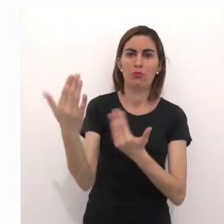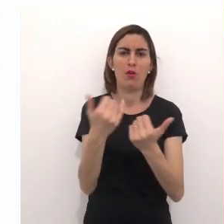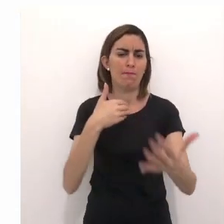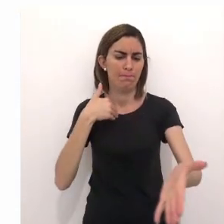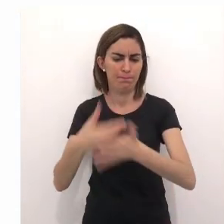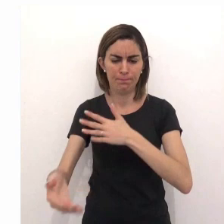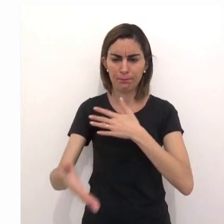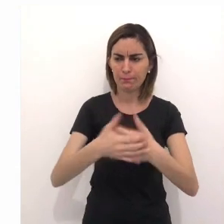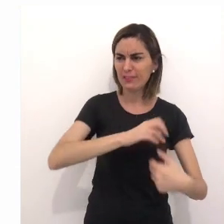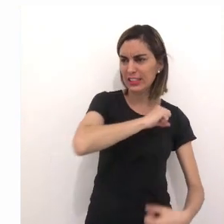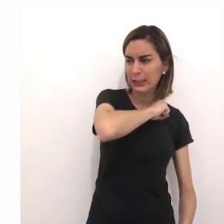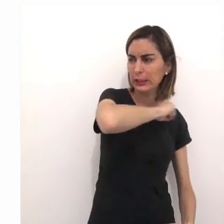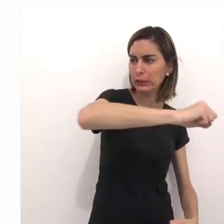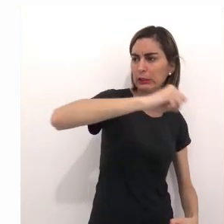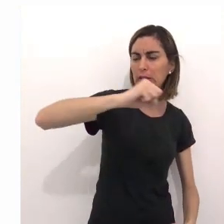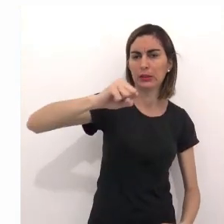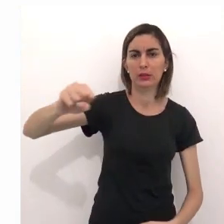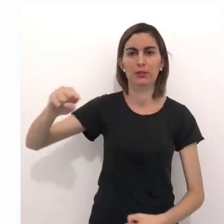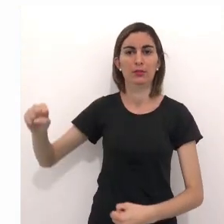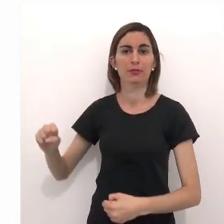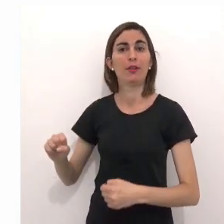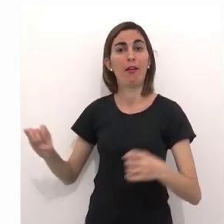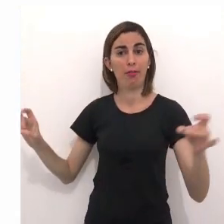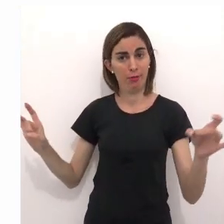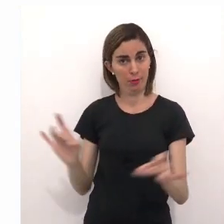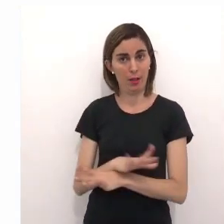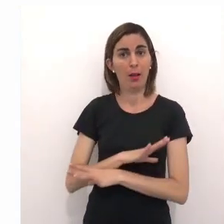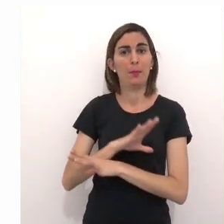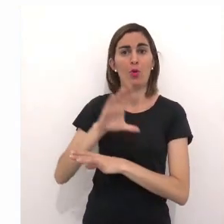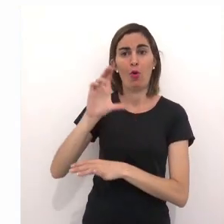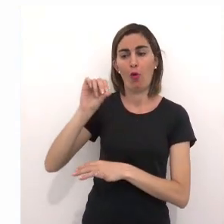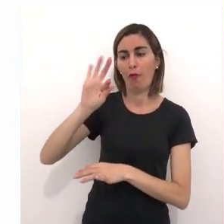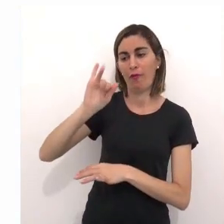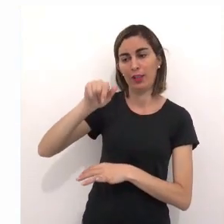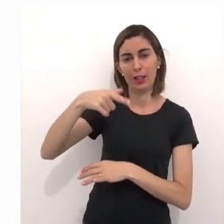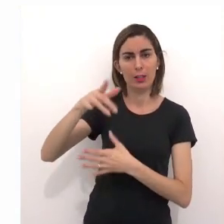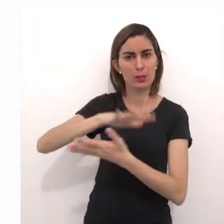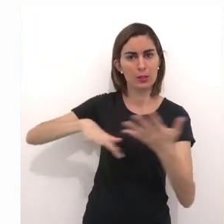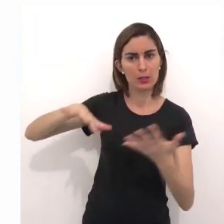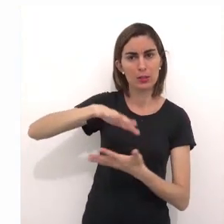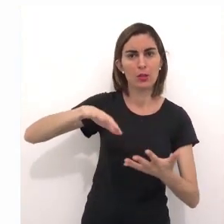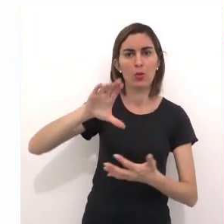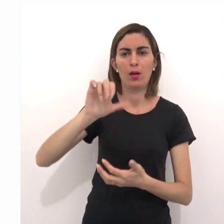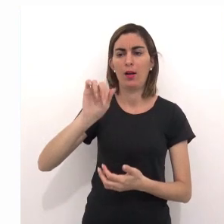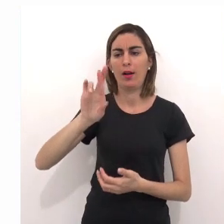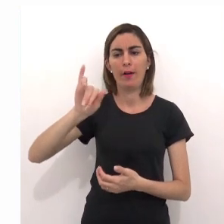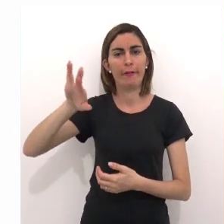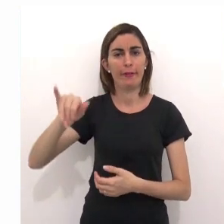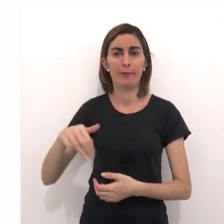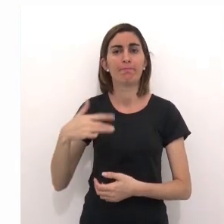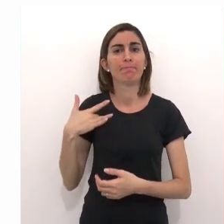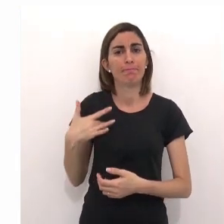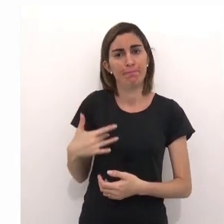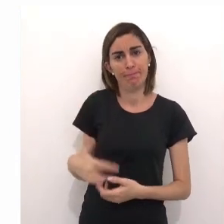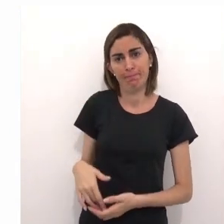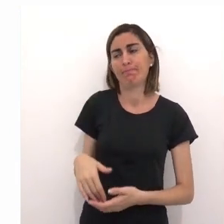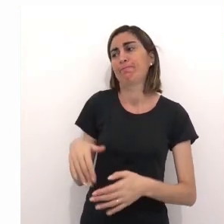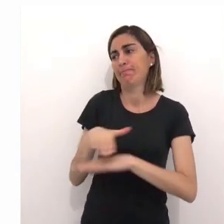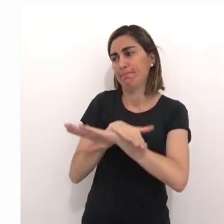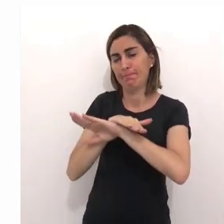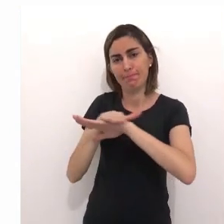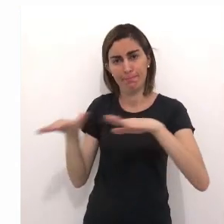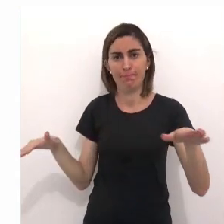Assim terminou a Confederação dos Cariris, de forma trágica,